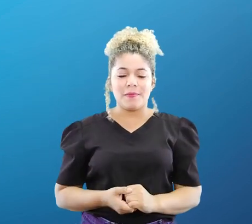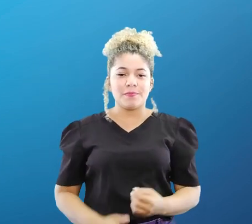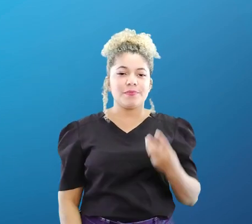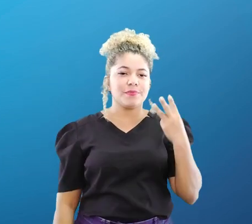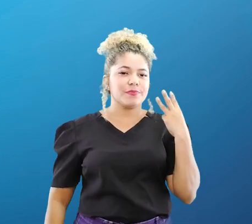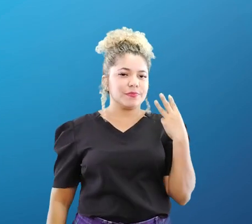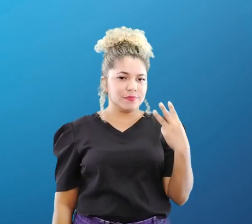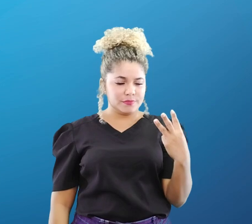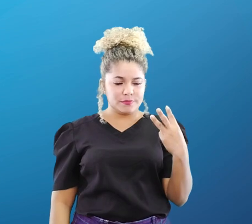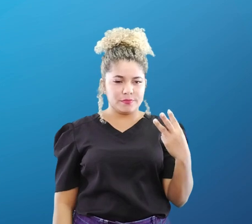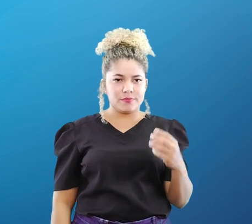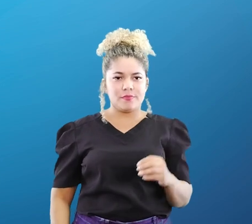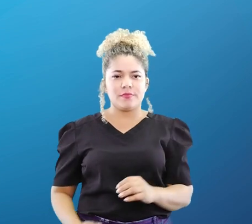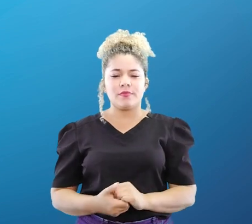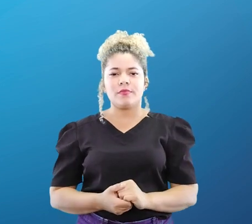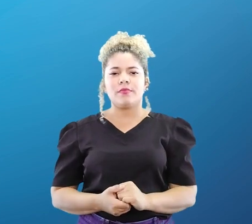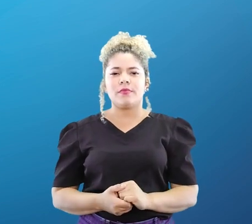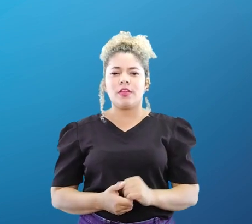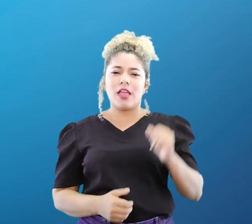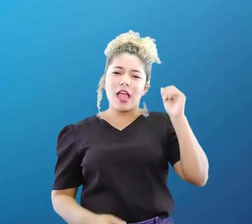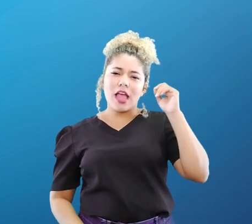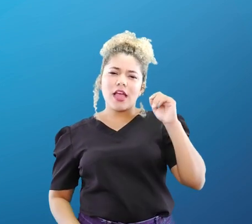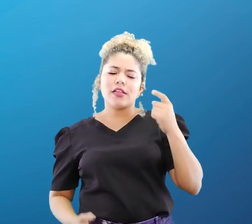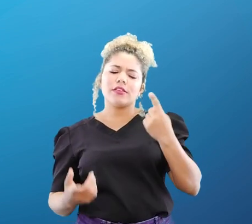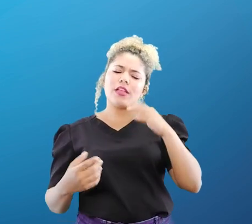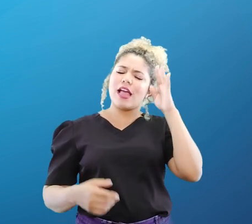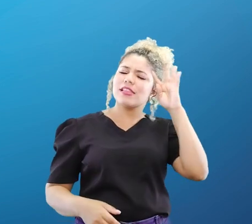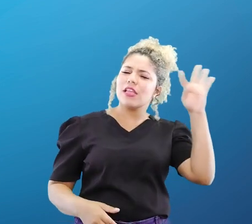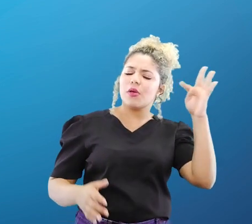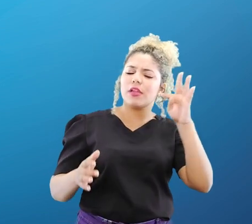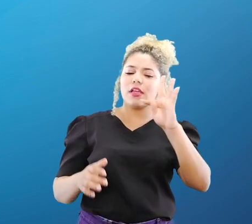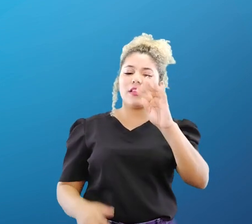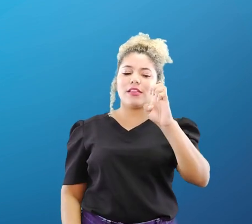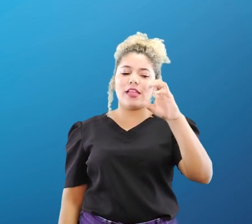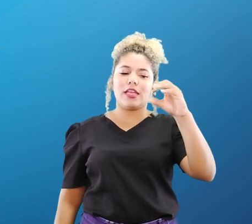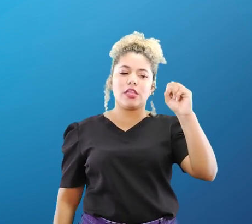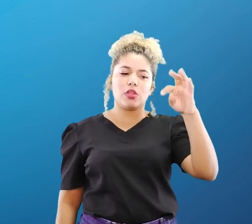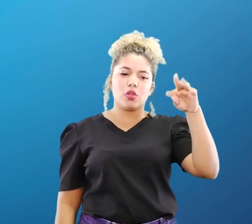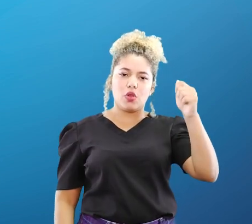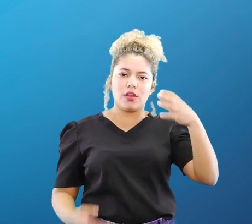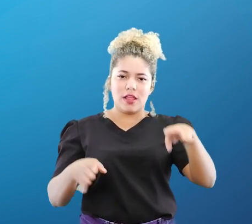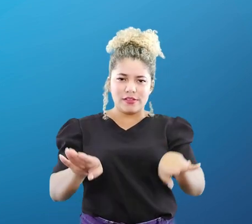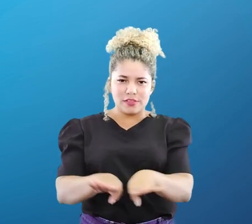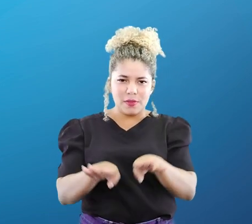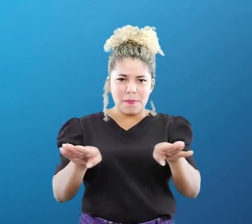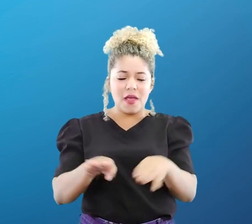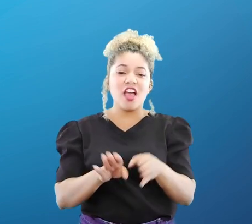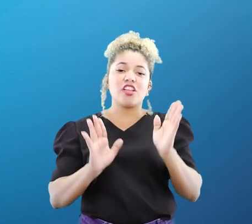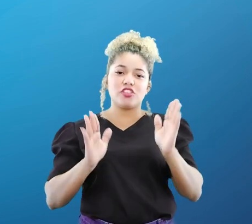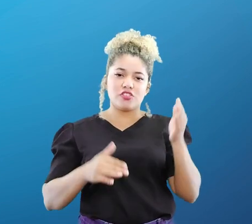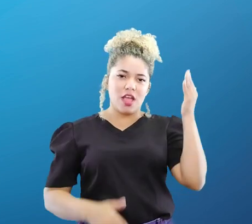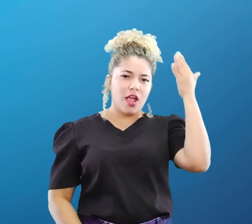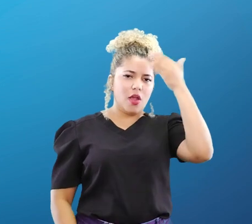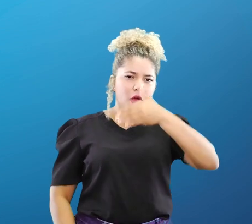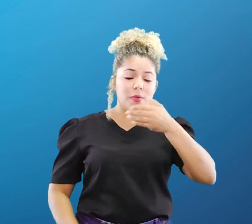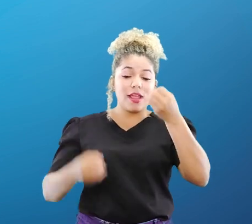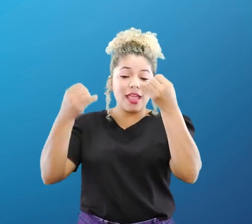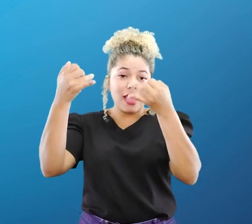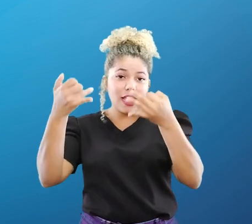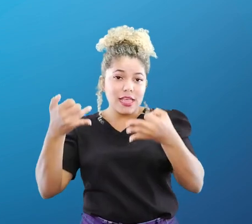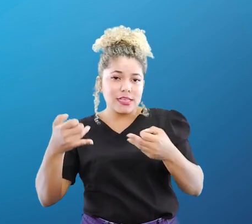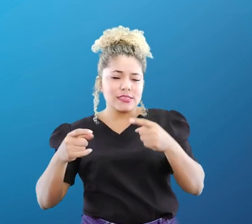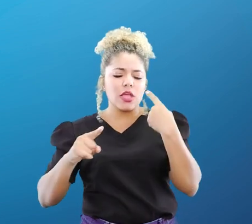3. A teoria da tectônica de placas, hoje mais do que comprovada empiricamente, explica fenômenos